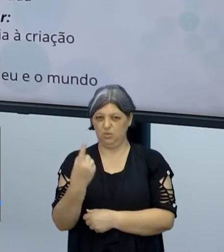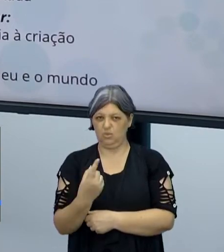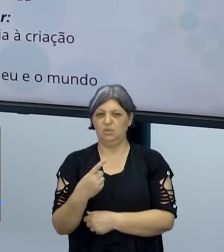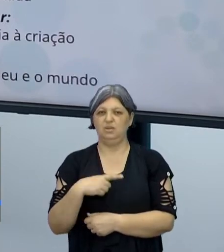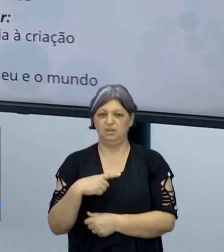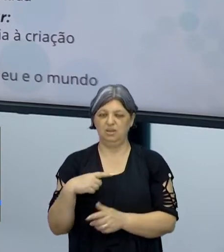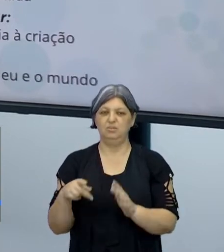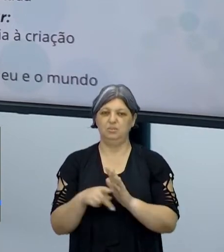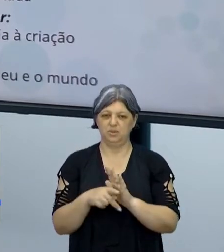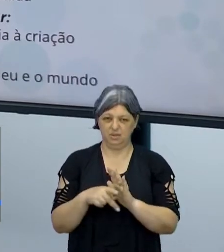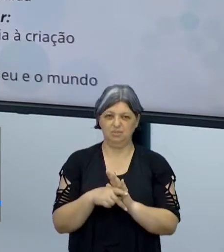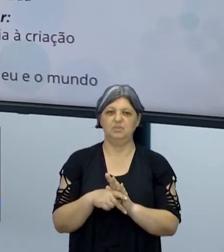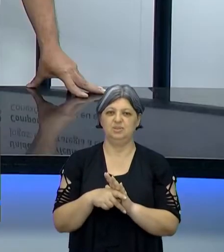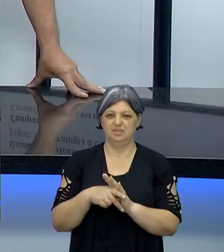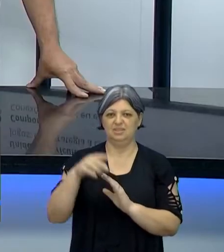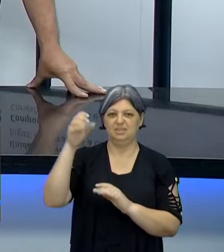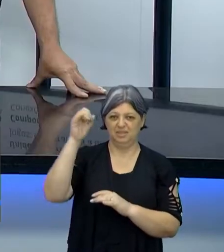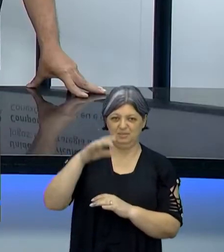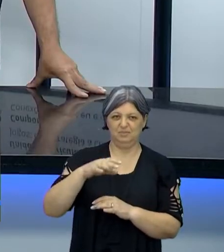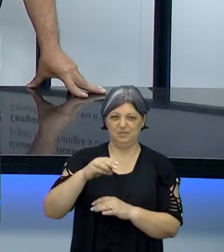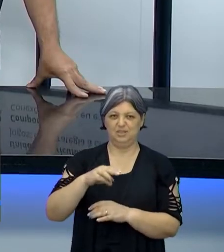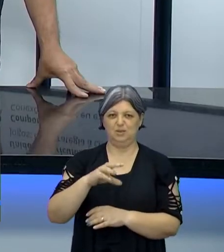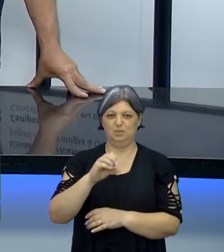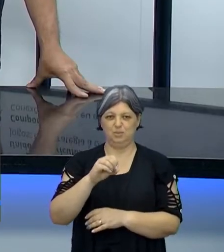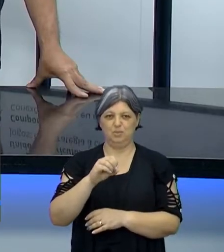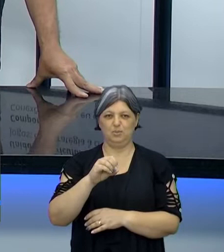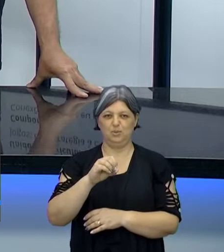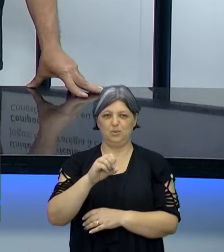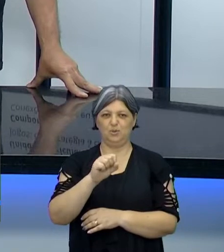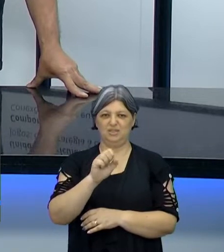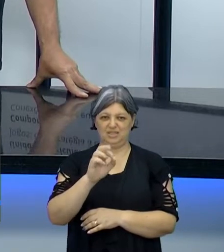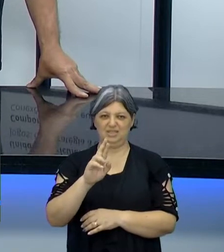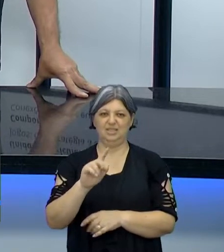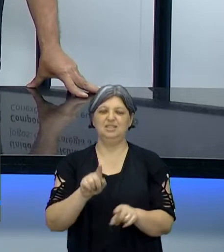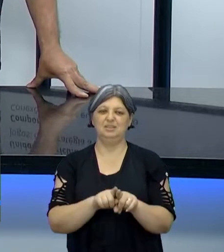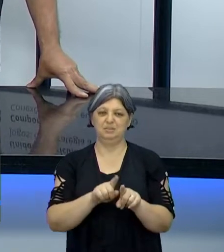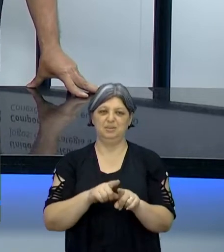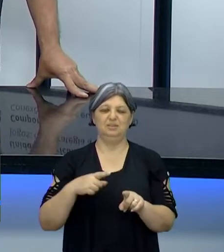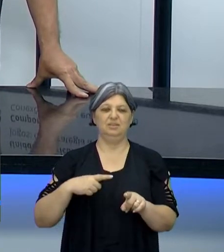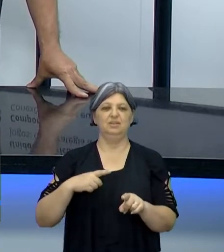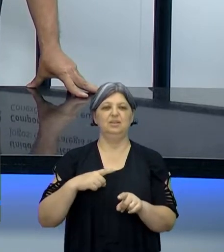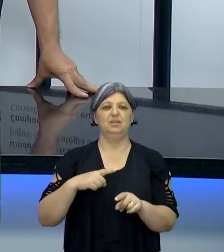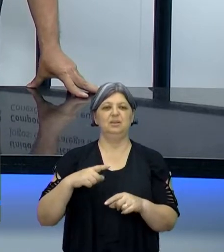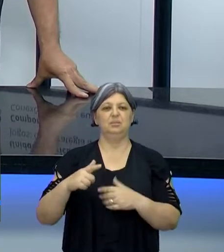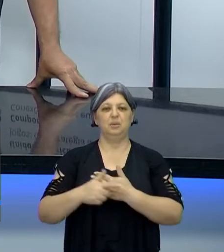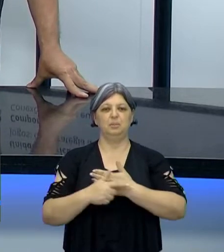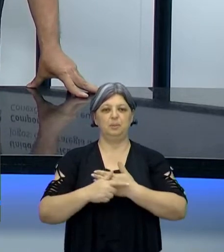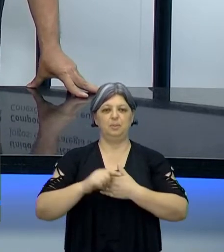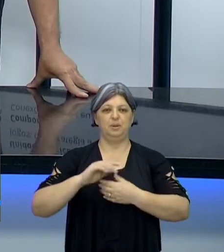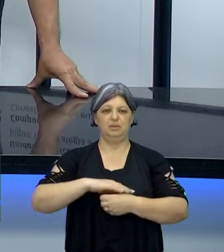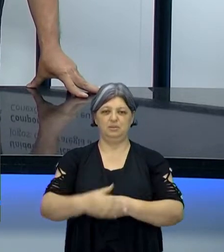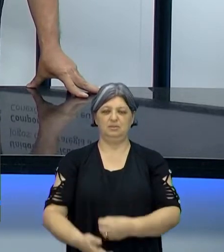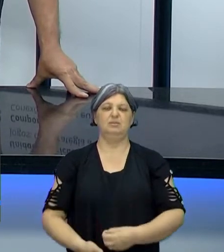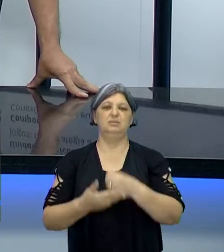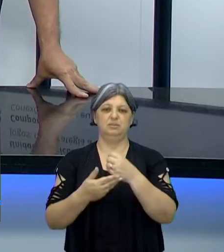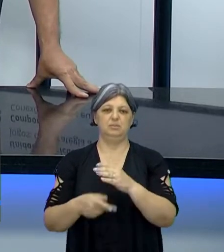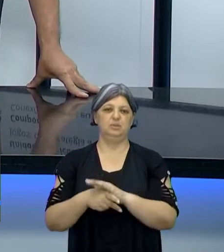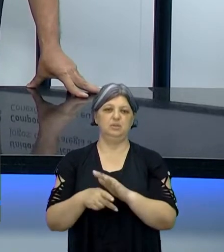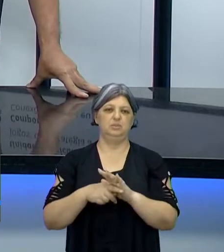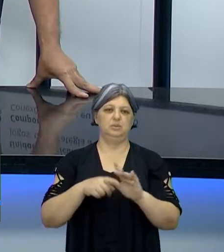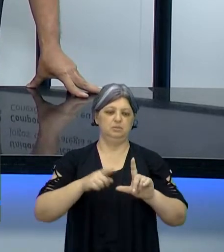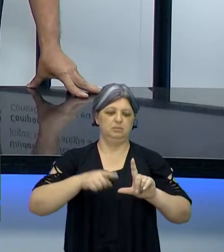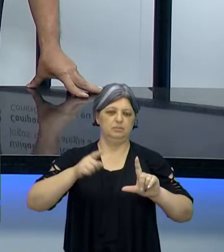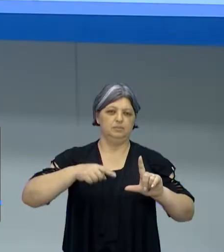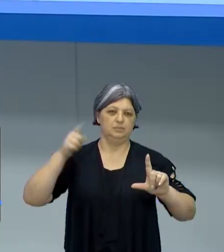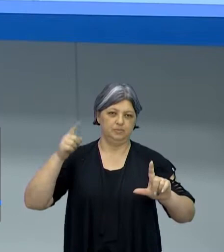Moser e caiu, né? Caiu, e que eu estou falando também no meu papel no desenvolvimento sustentável, lâmpada de Moser, escala. A gente está falando